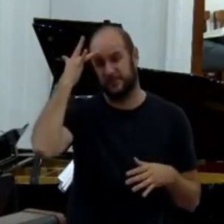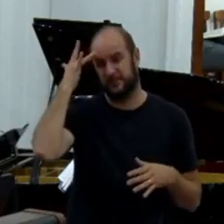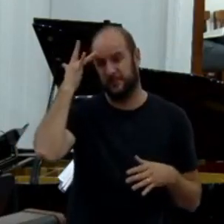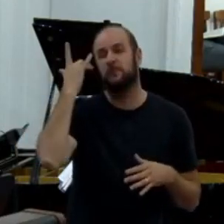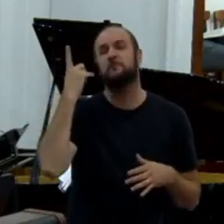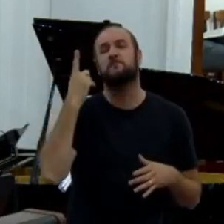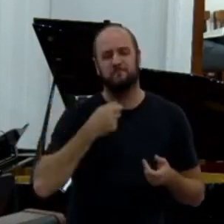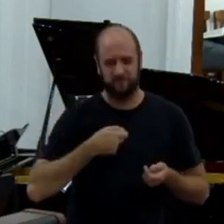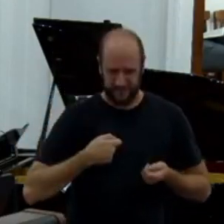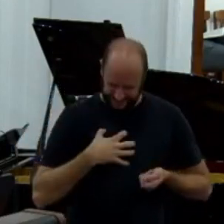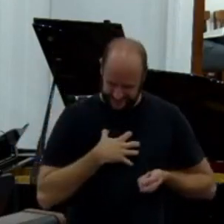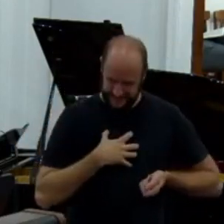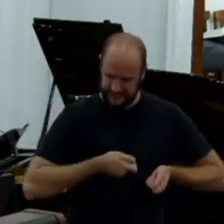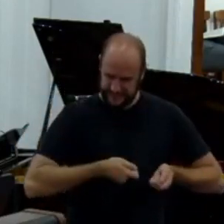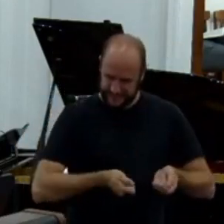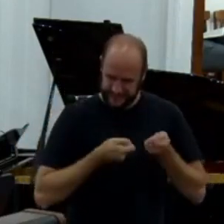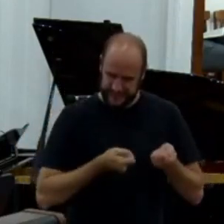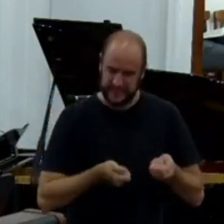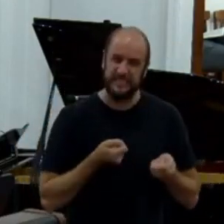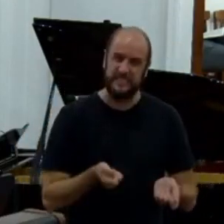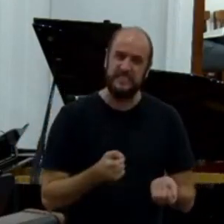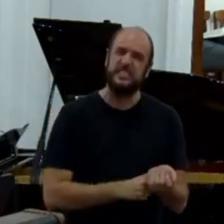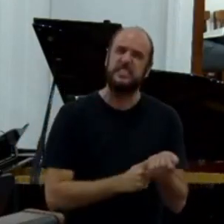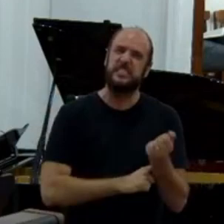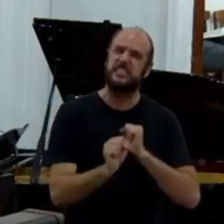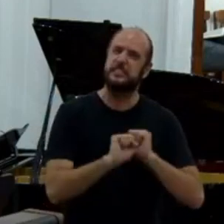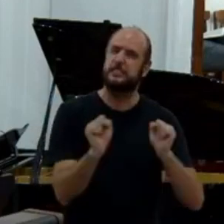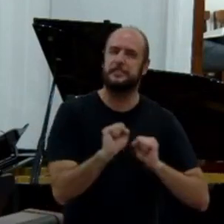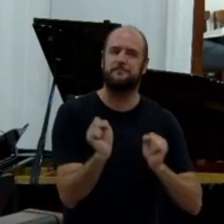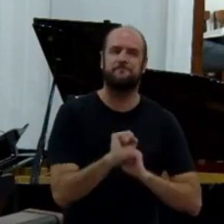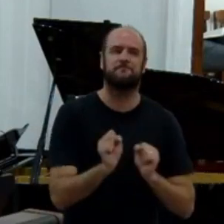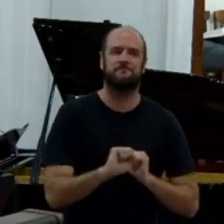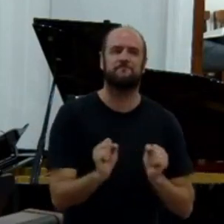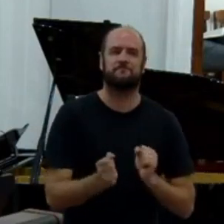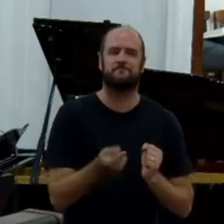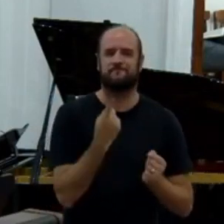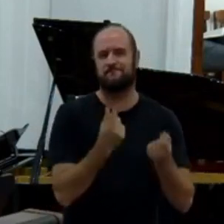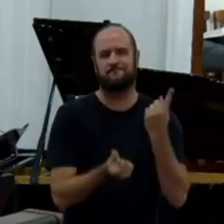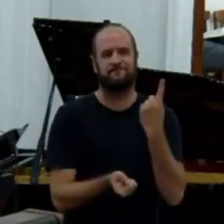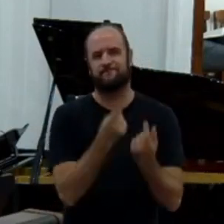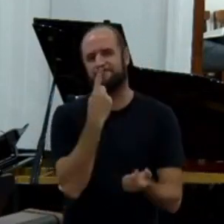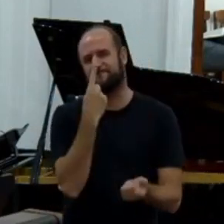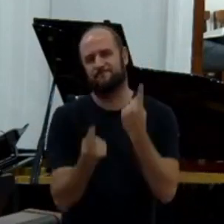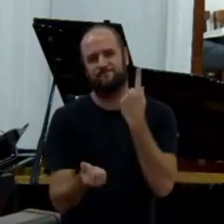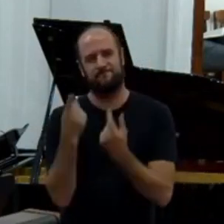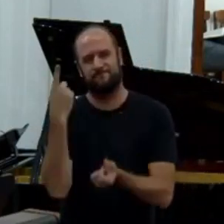tentados a se irar diversas vezes.